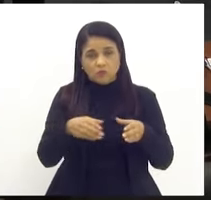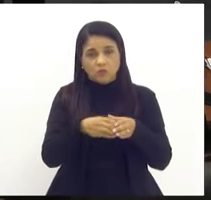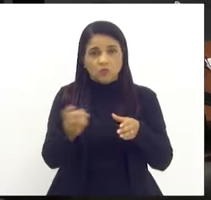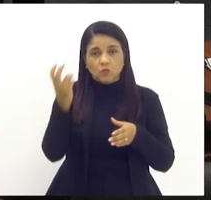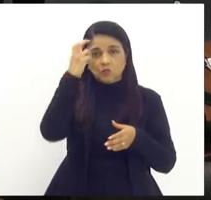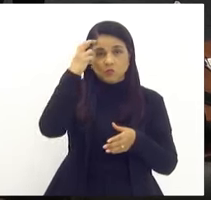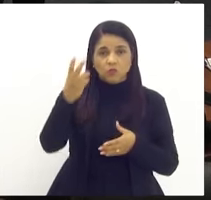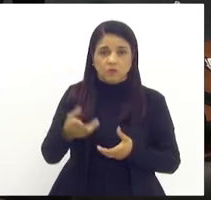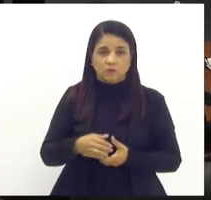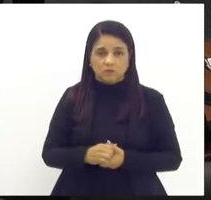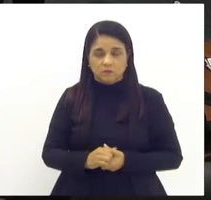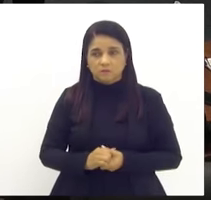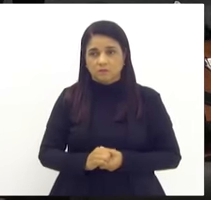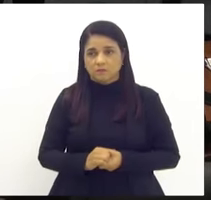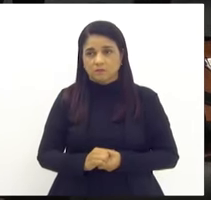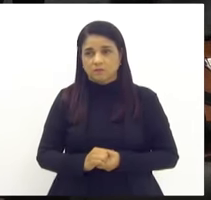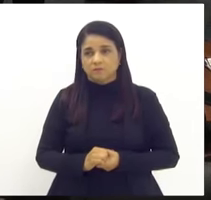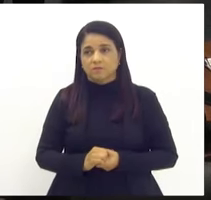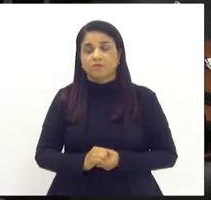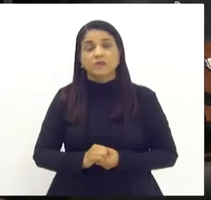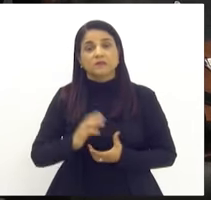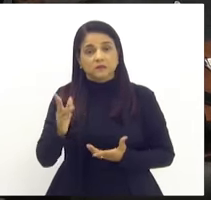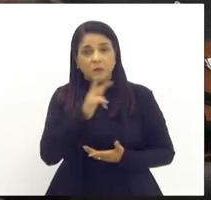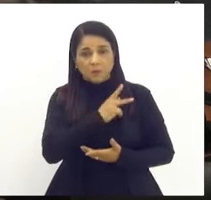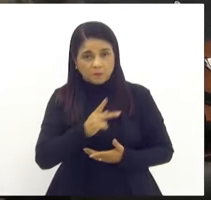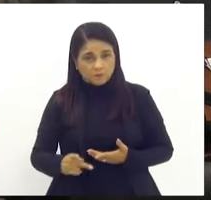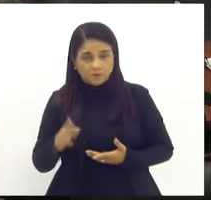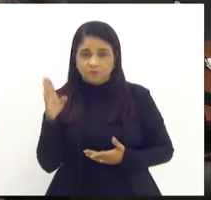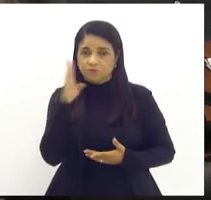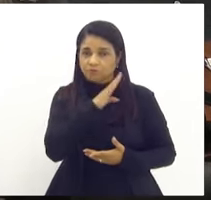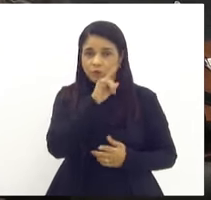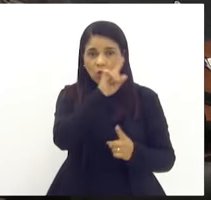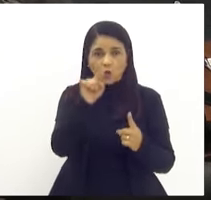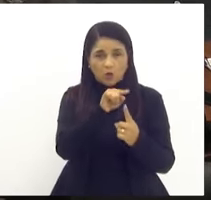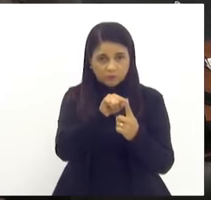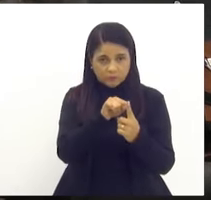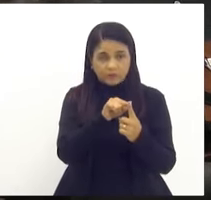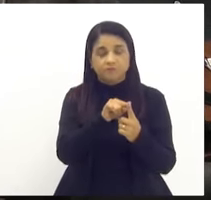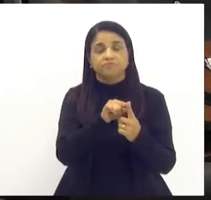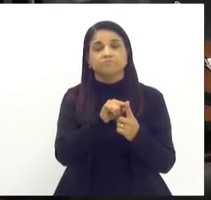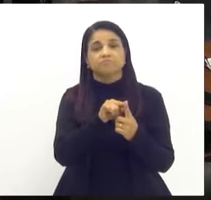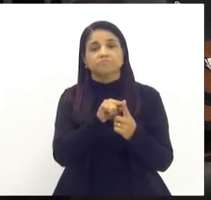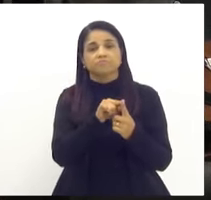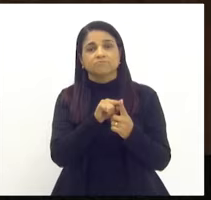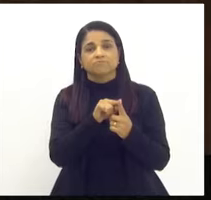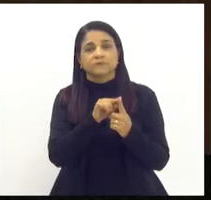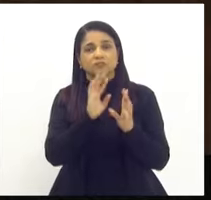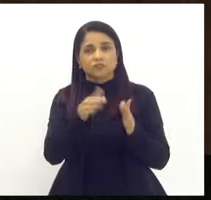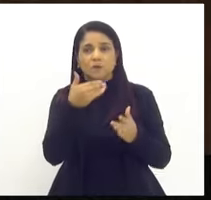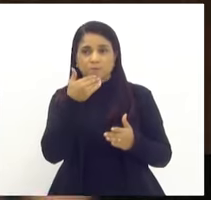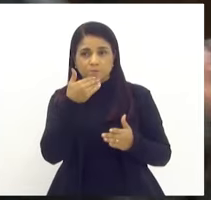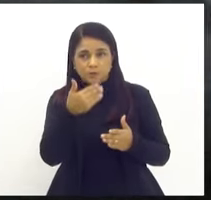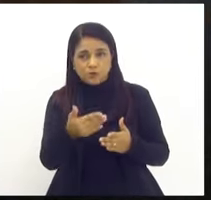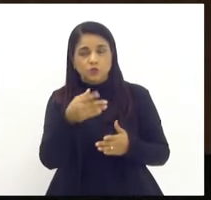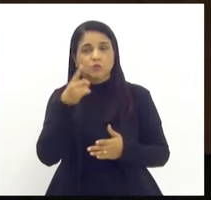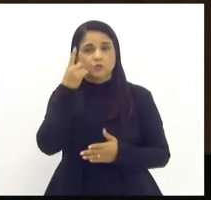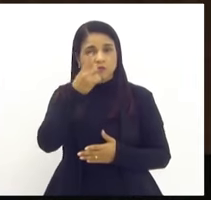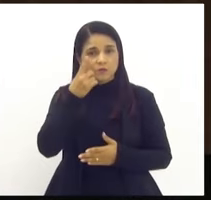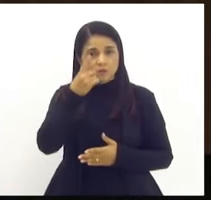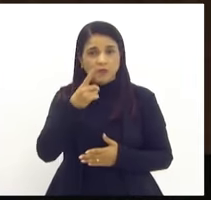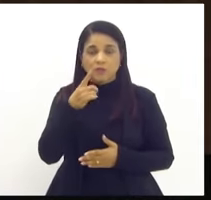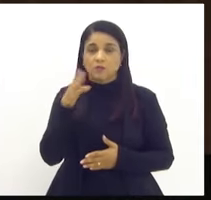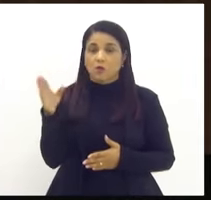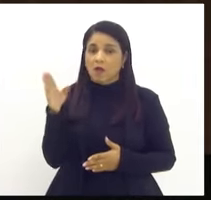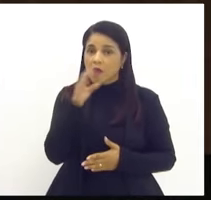Lima Presidente muito rápido e objetivamente porque vossa excelência já solicitou que os deputados e deputadas